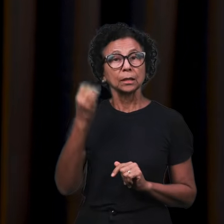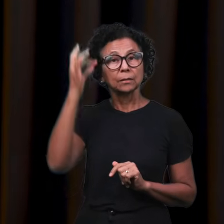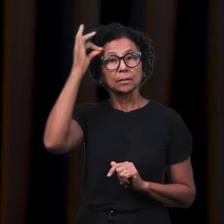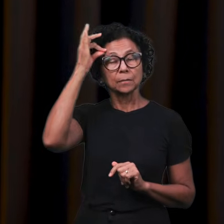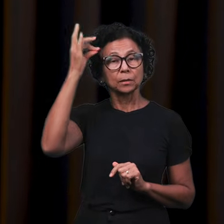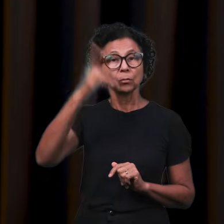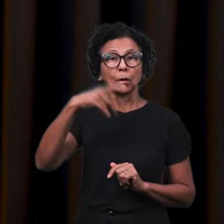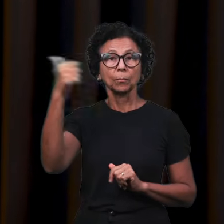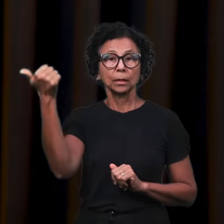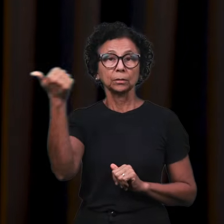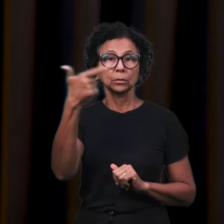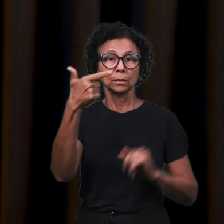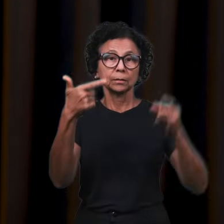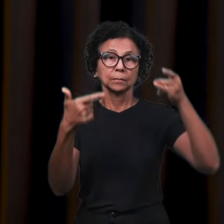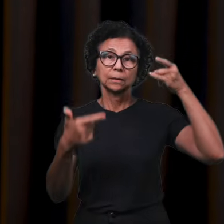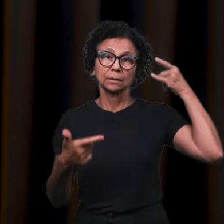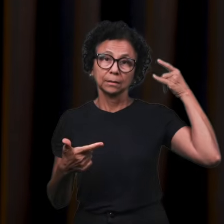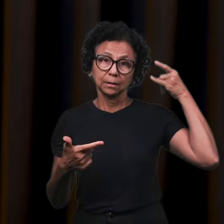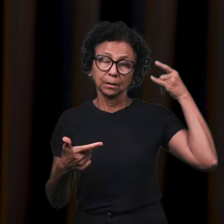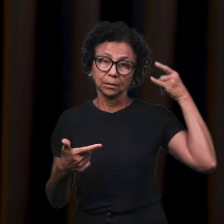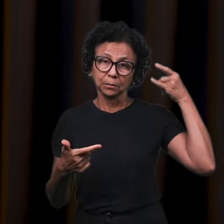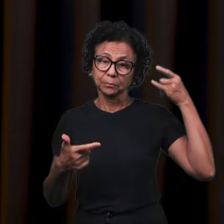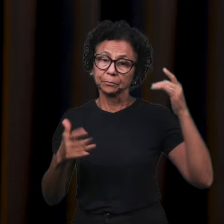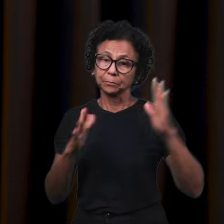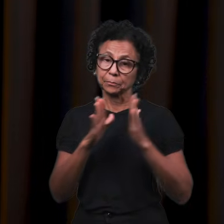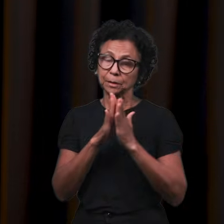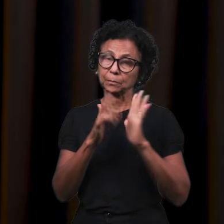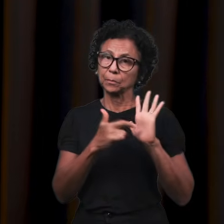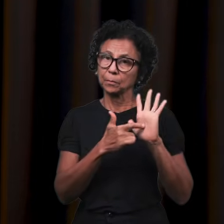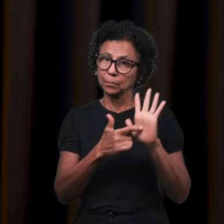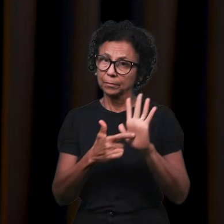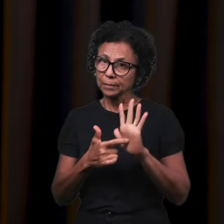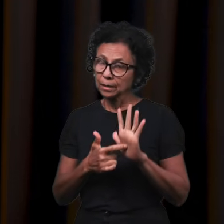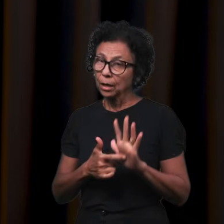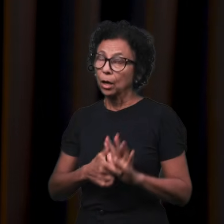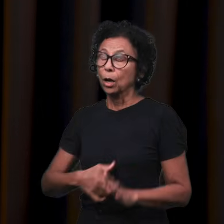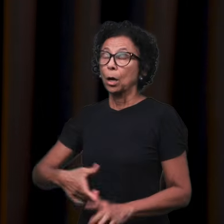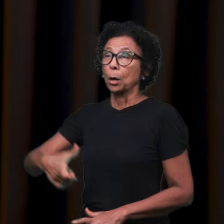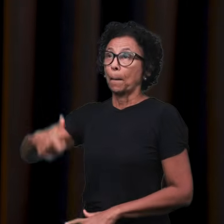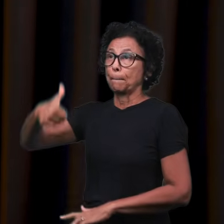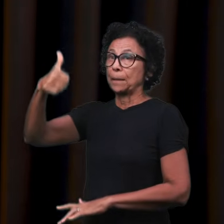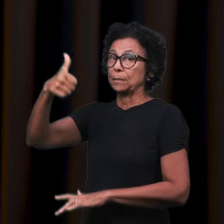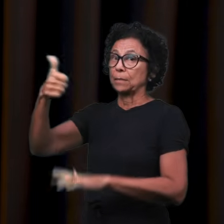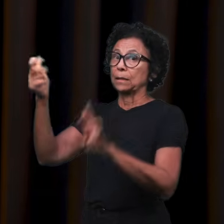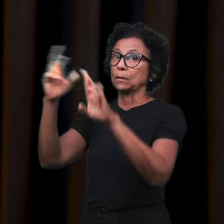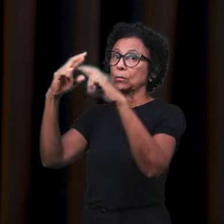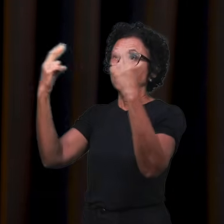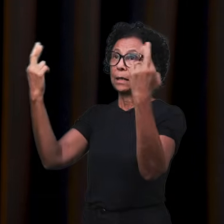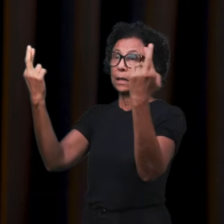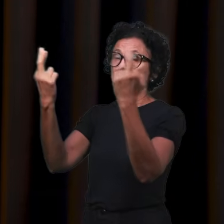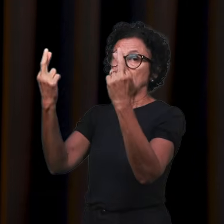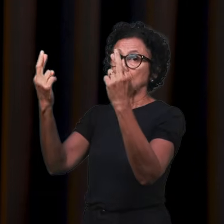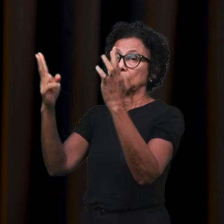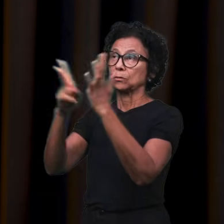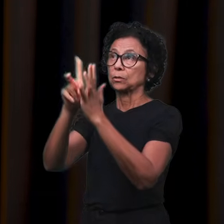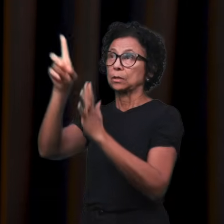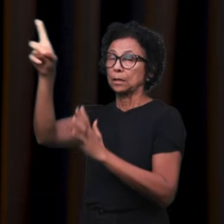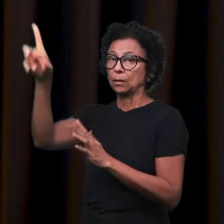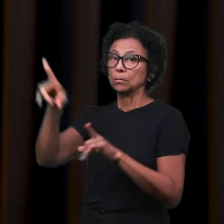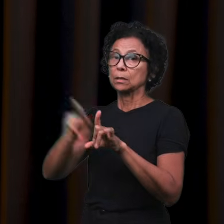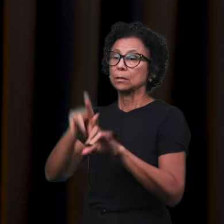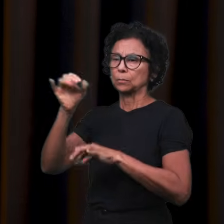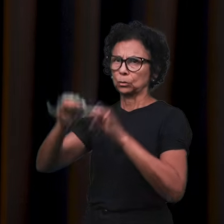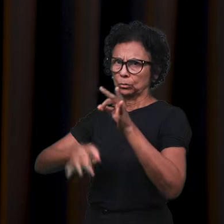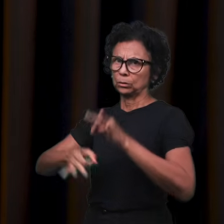governa o material. Por isso a palavra do Senhor nos diz: mas buscai primeiro o reino de Deus e a